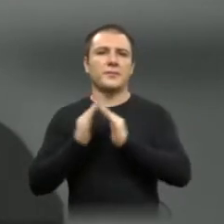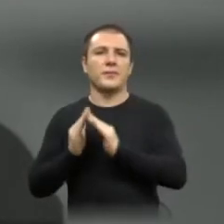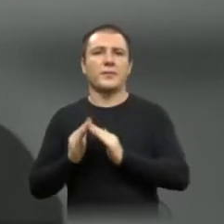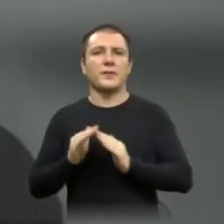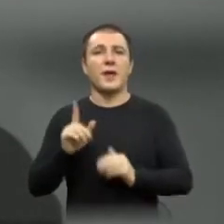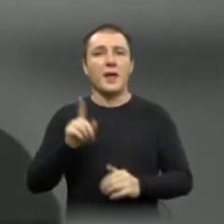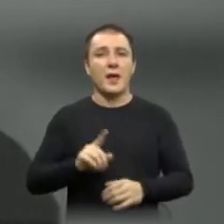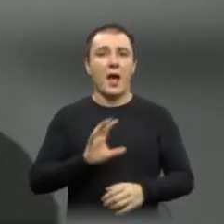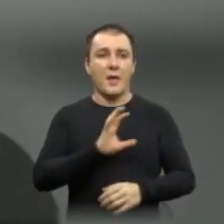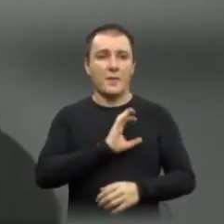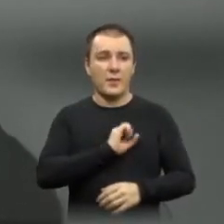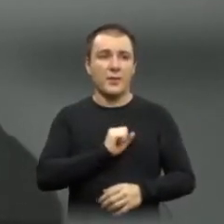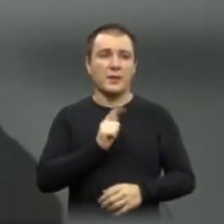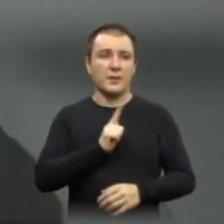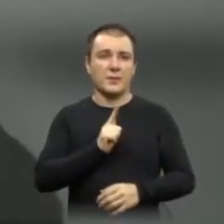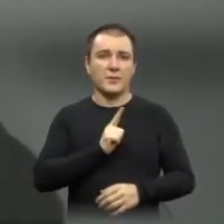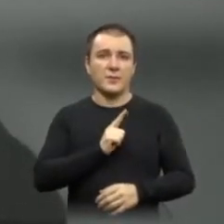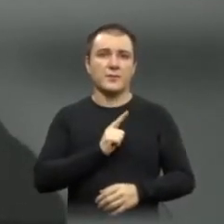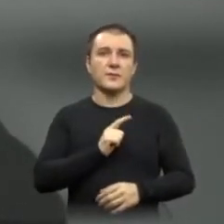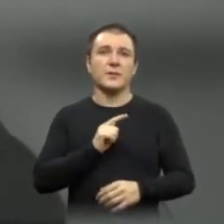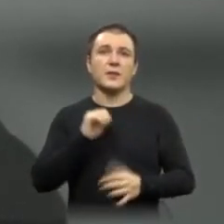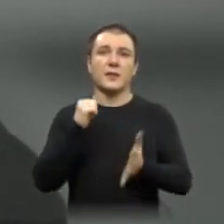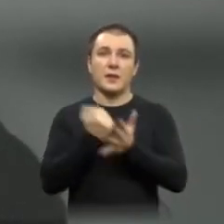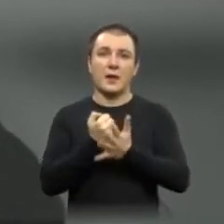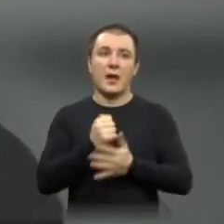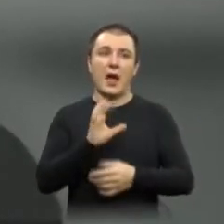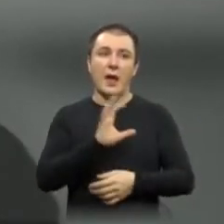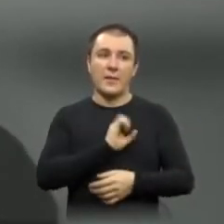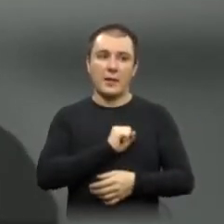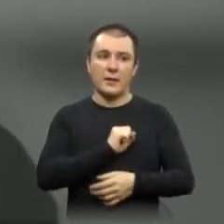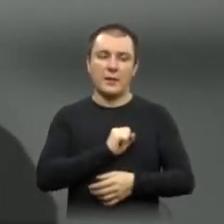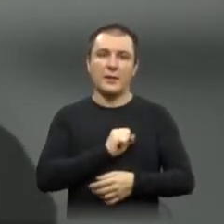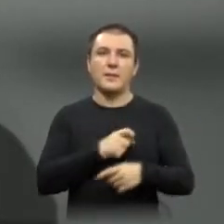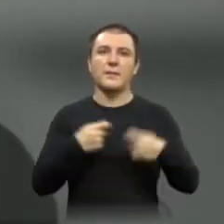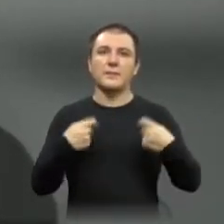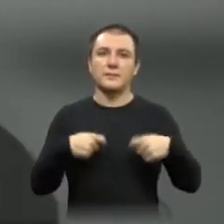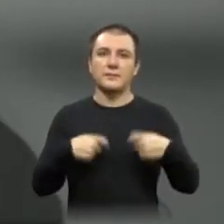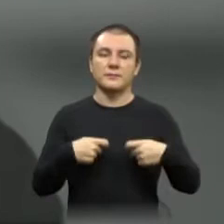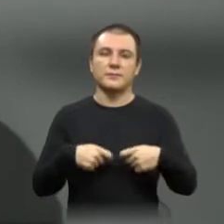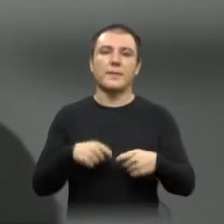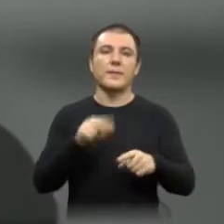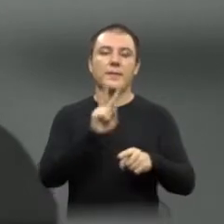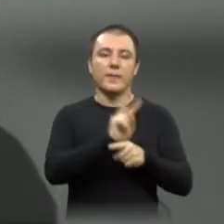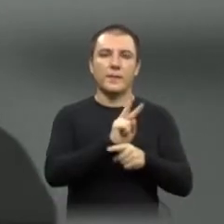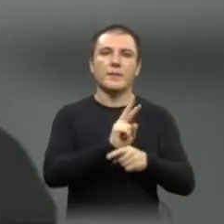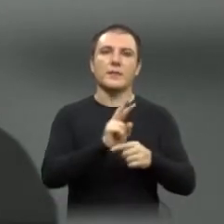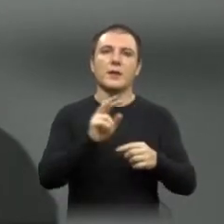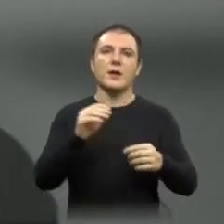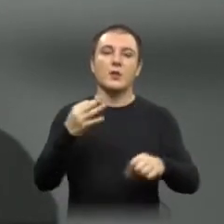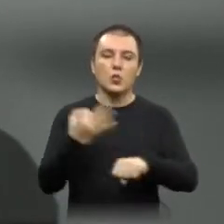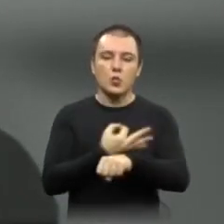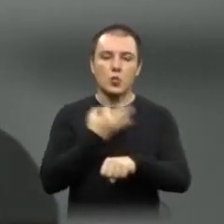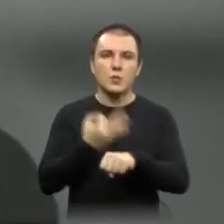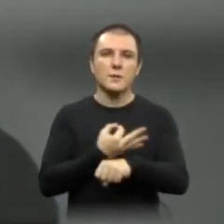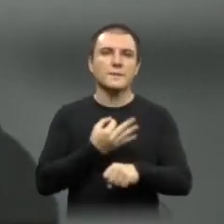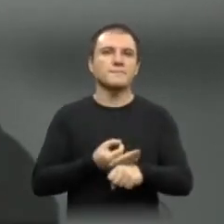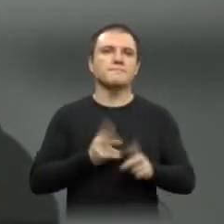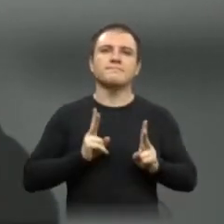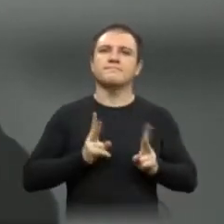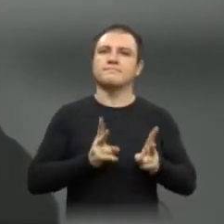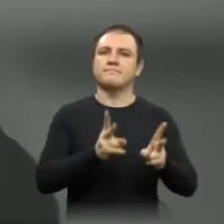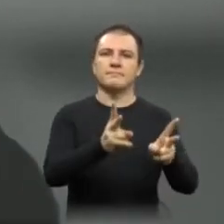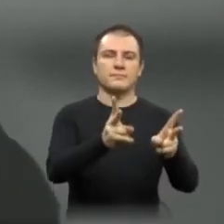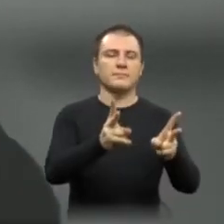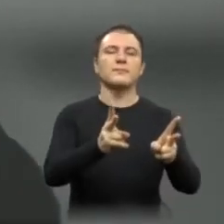que tem um amor tão grande que a palavra amar torna-se pouca precisa maternizar pegar cuidado parar suportar por toda e qualquer